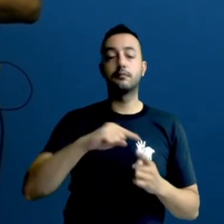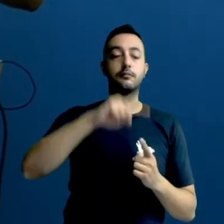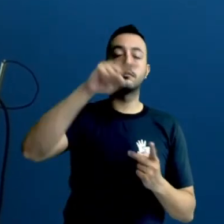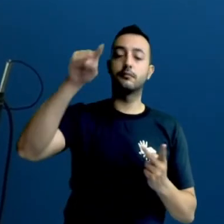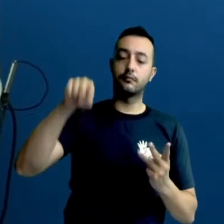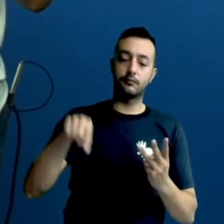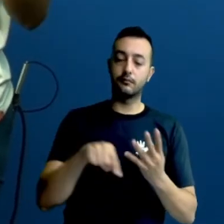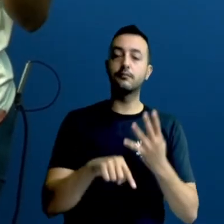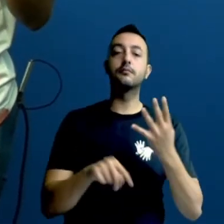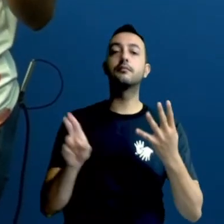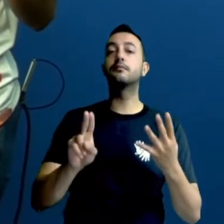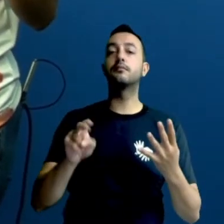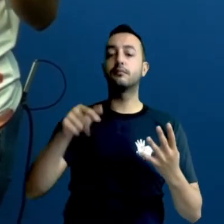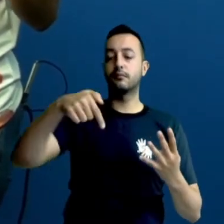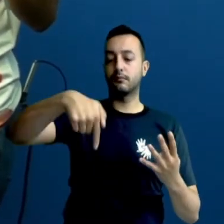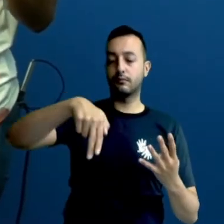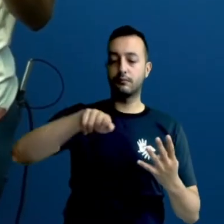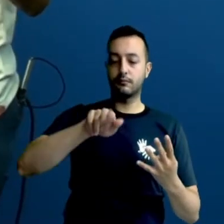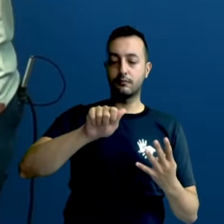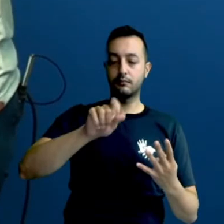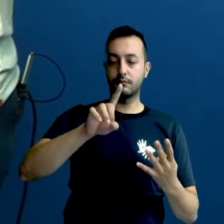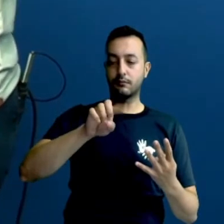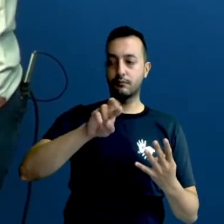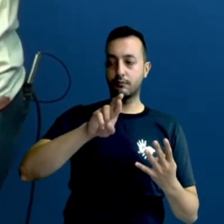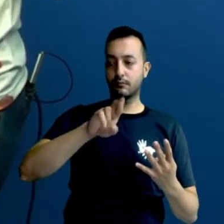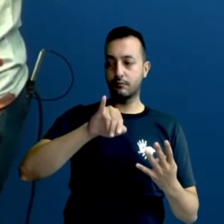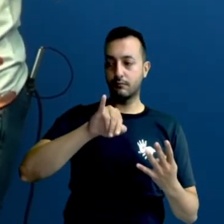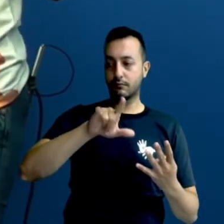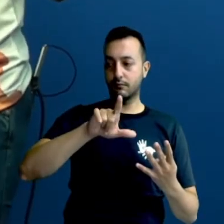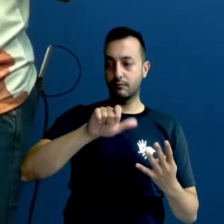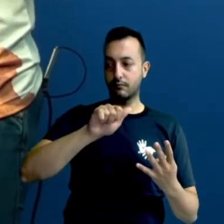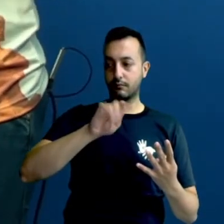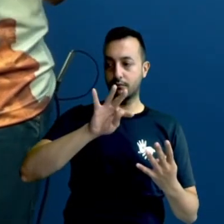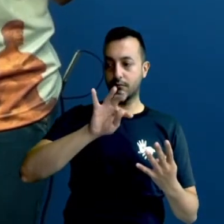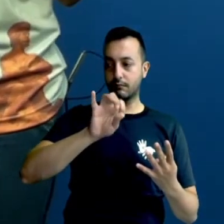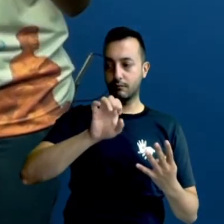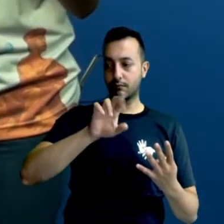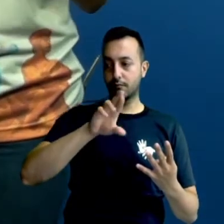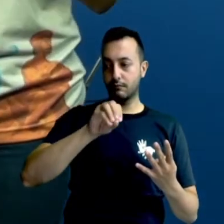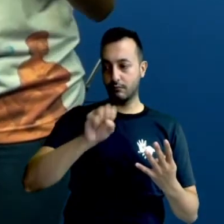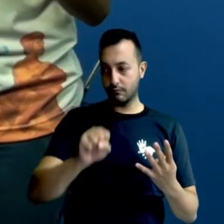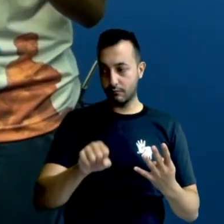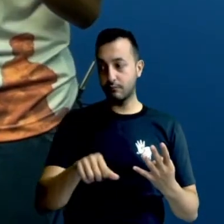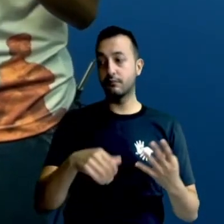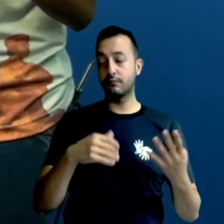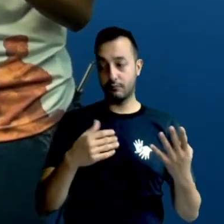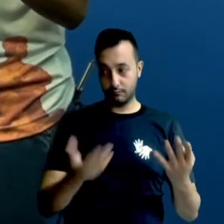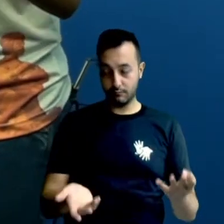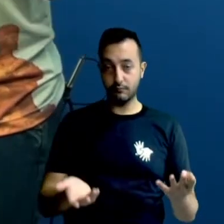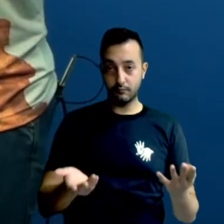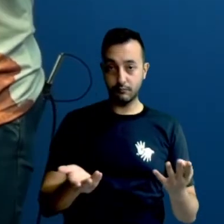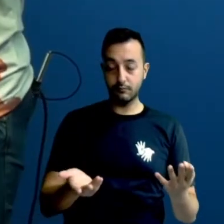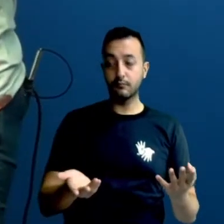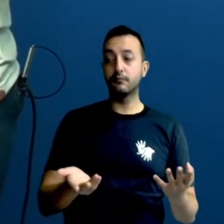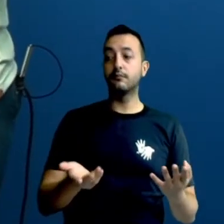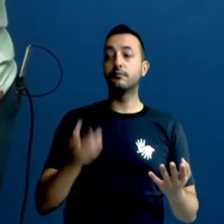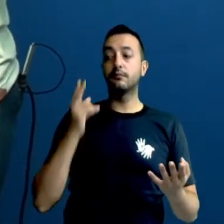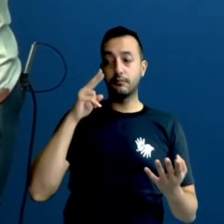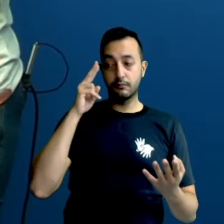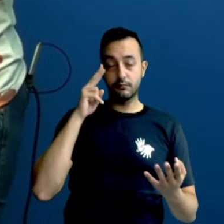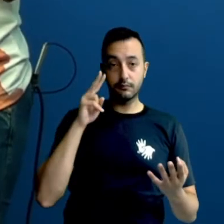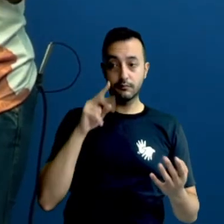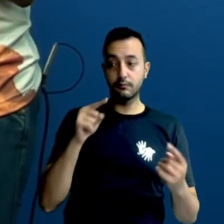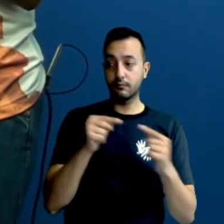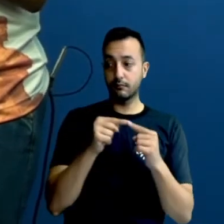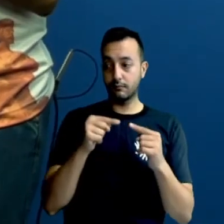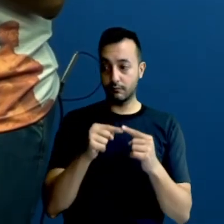4 lados? Quadriláteros. Lembra que eu falei da aula passada que foi só sobre triângulos e quadriláteros? Aí lá na